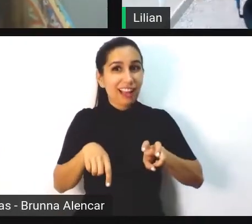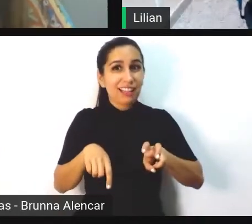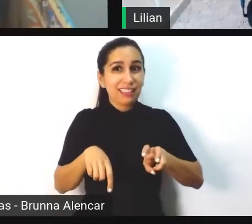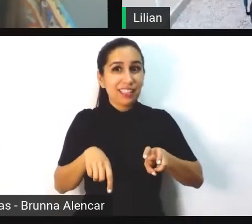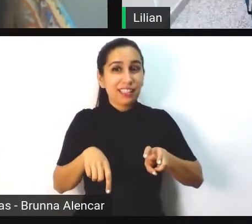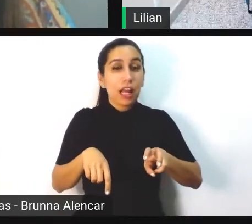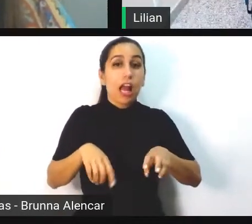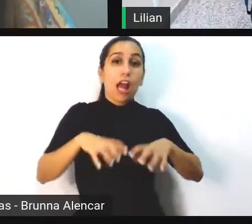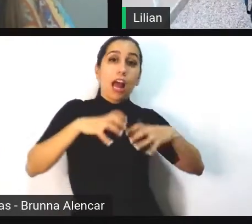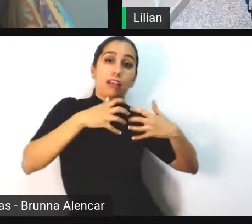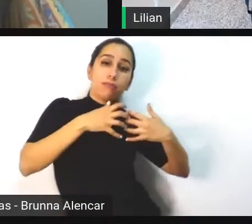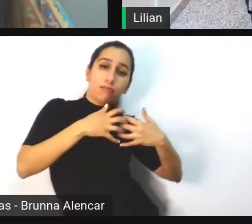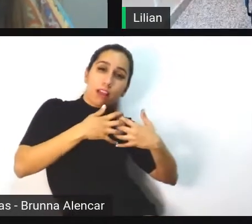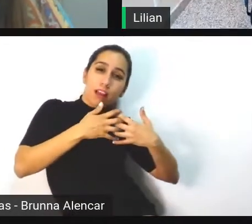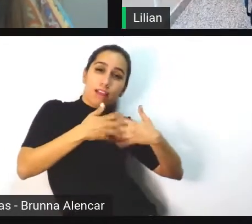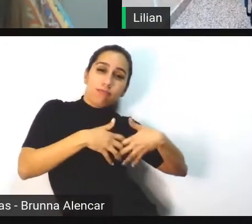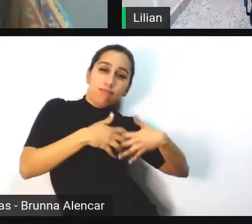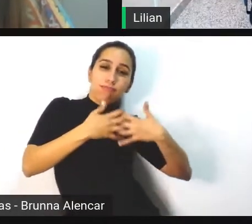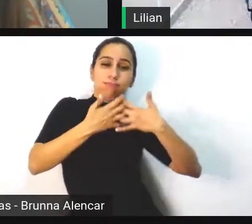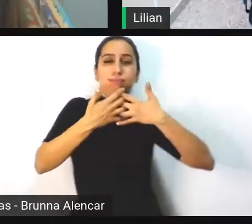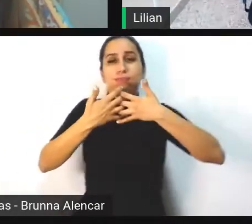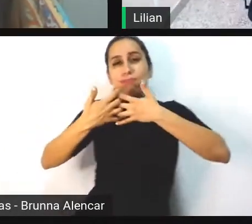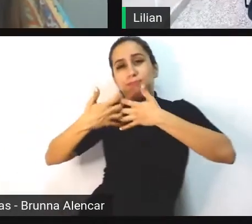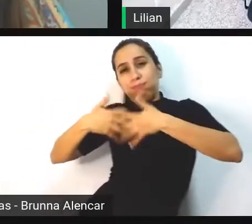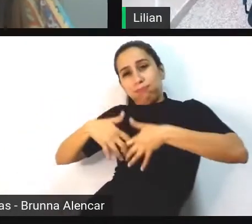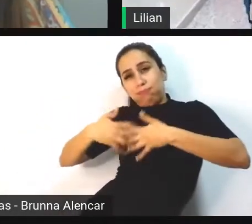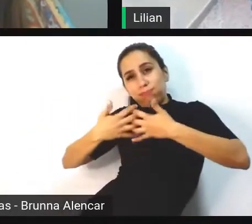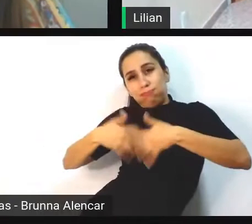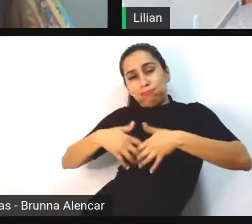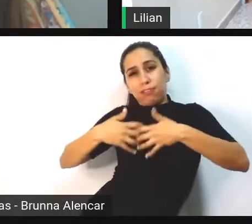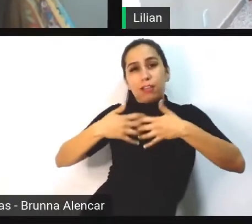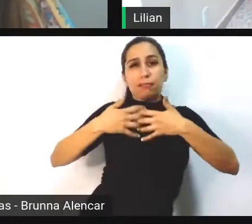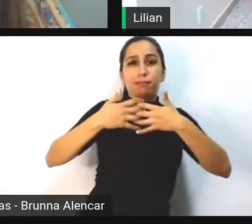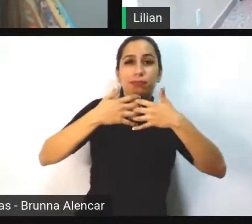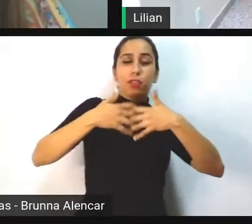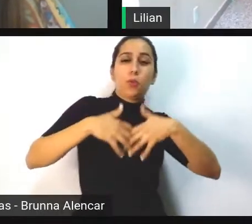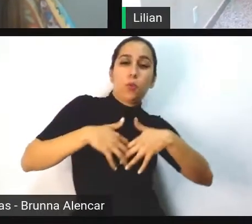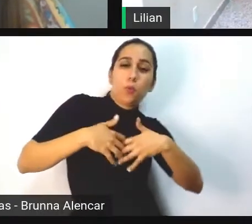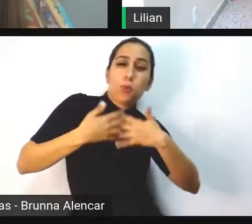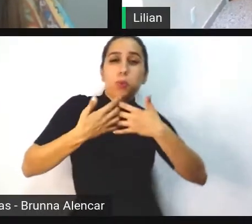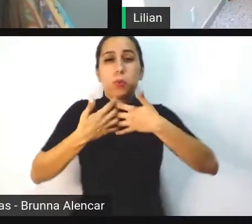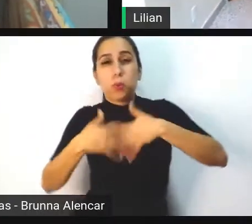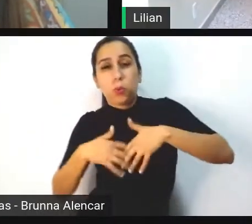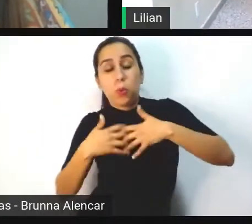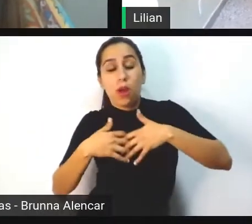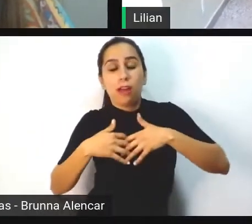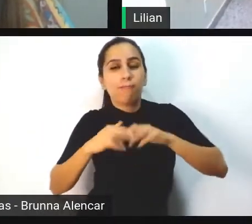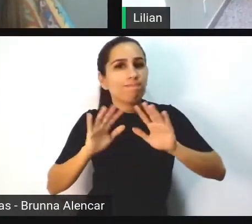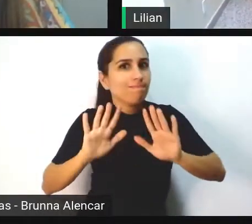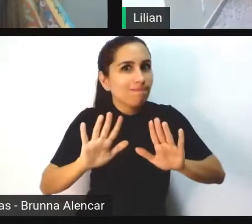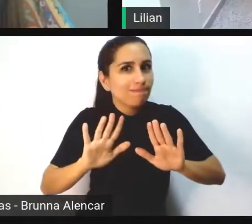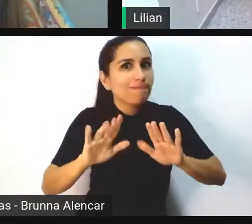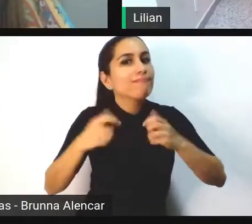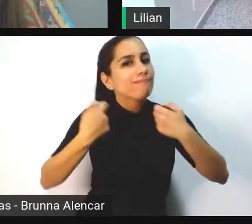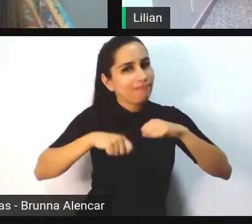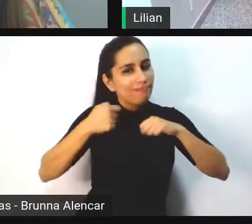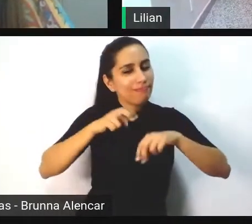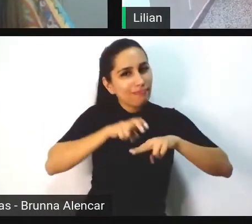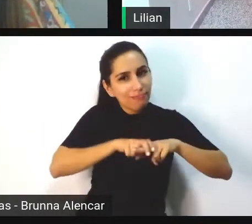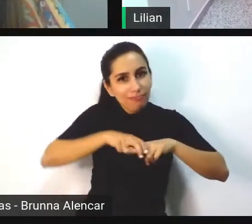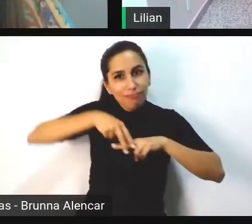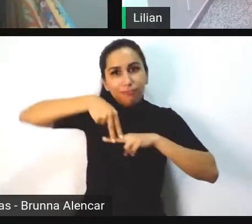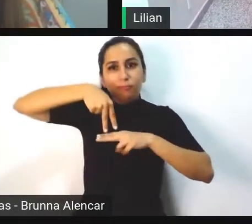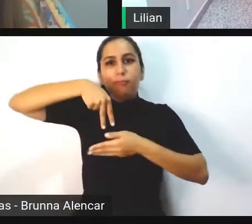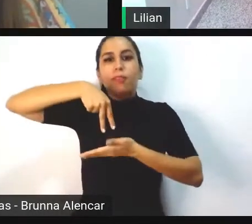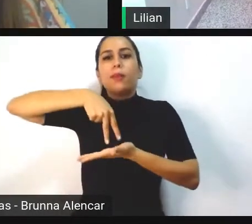vai para um lado, vai para o outro, é sinal que está na hora de fazer uma pequena pausa de levantar, né,